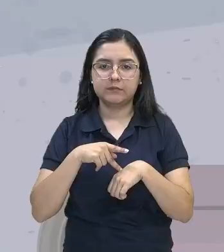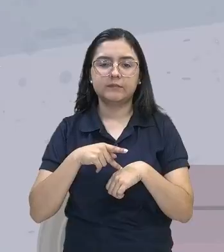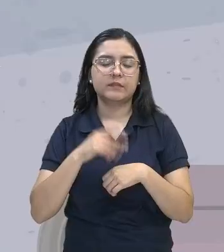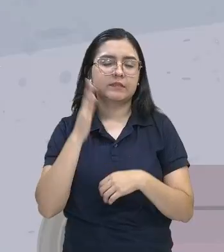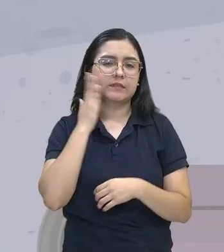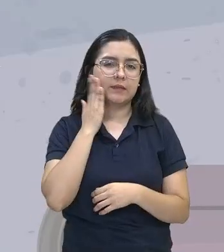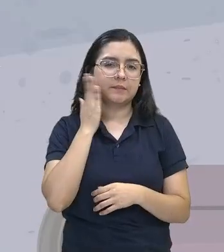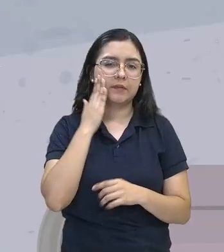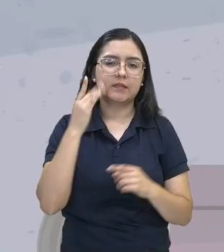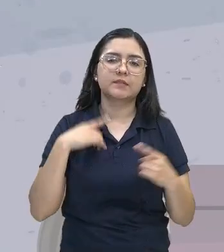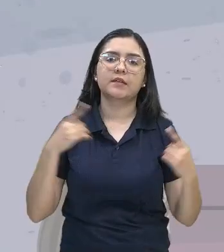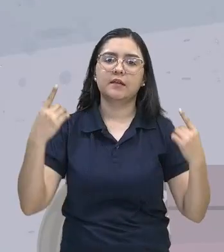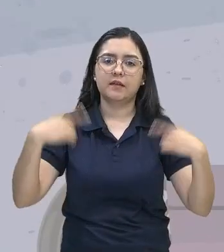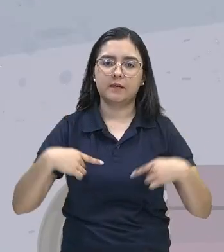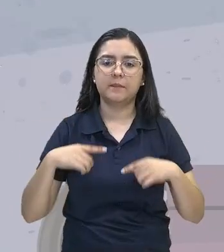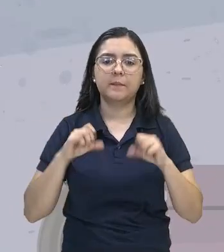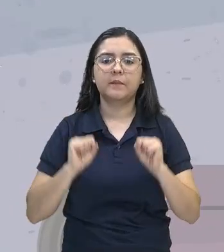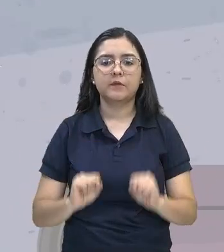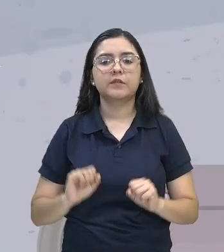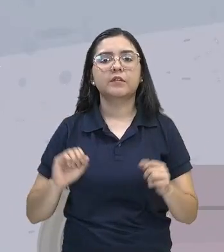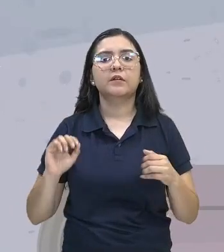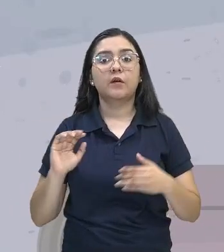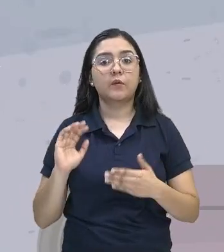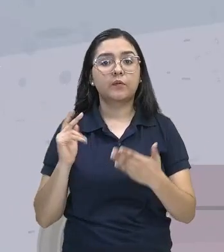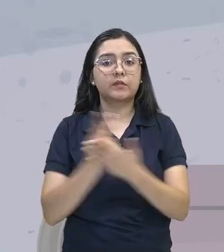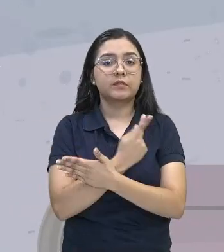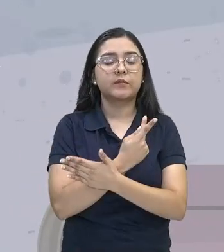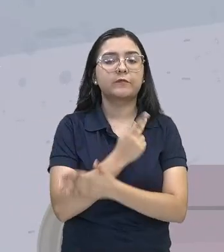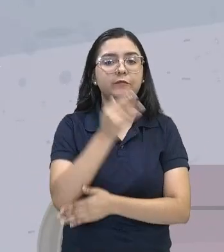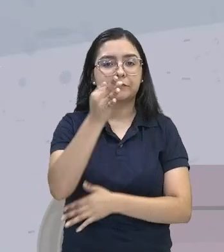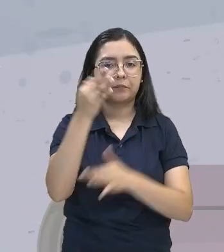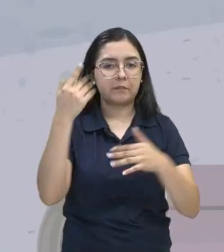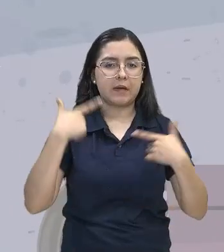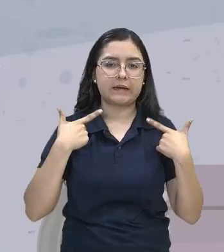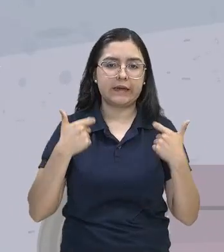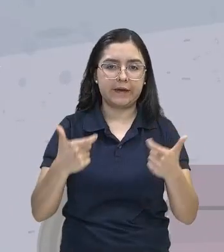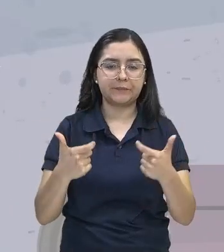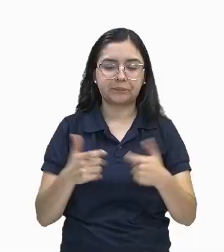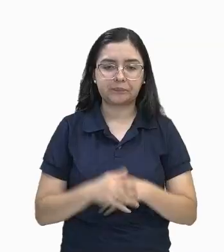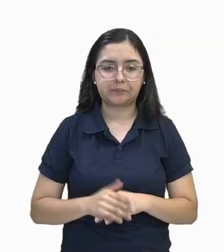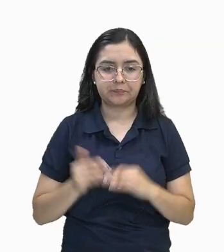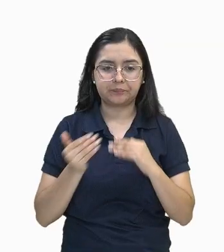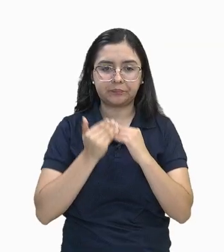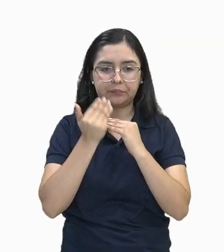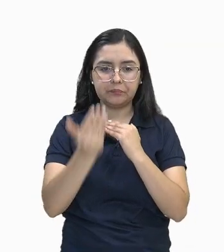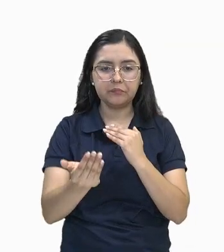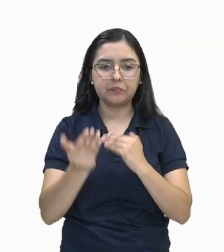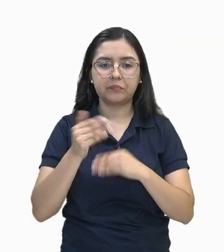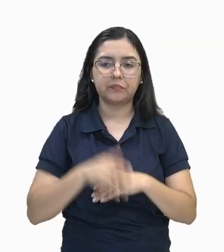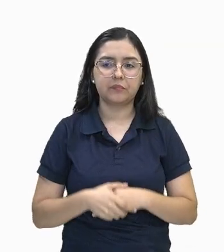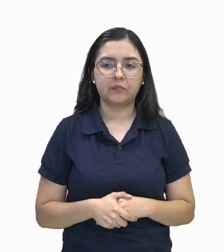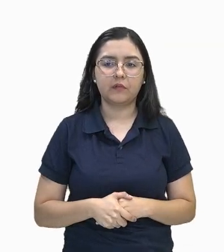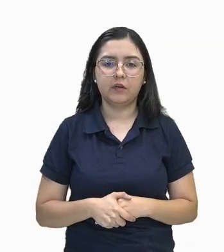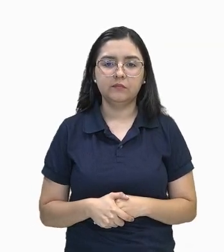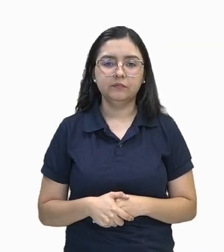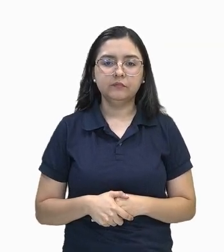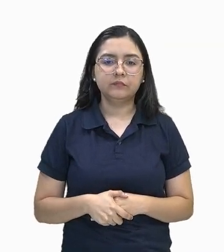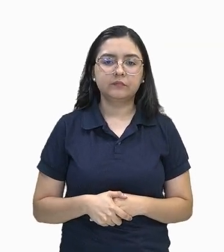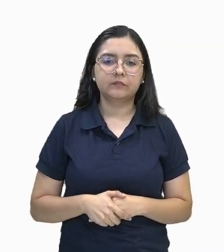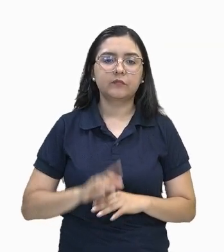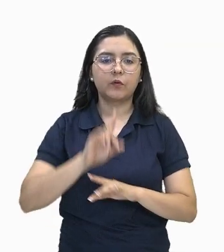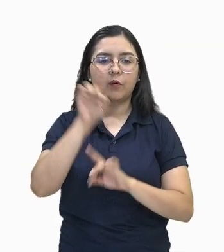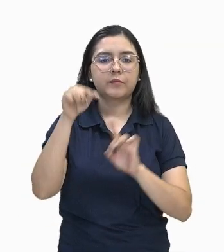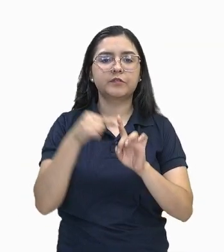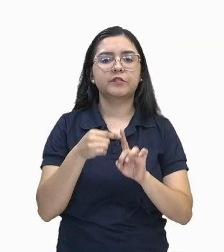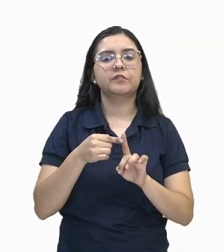essa rivalidade poderia descambar posteriormente em um conflito armado. Vamos adiante, vamos lá, gente. Com o objetivo